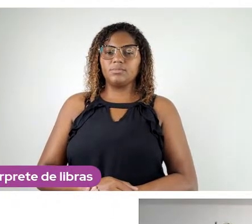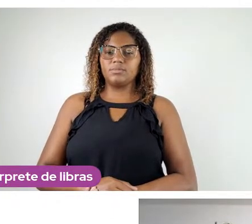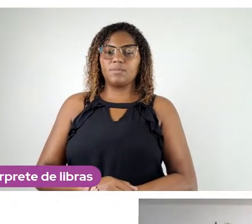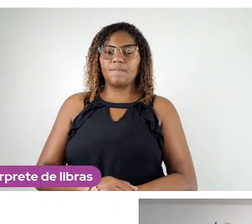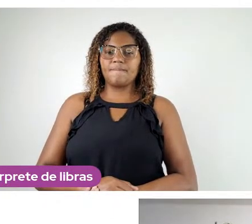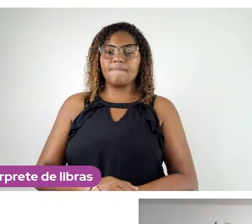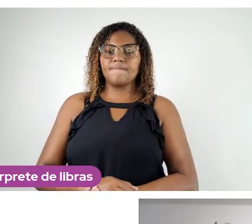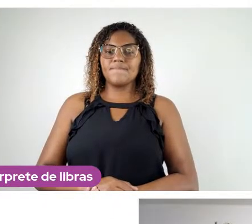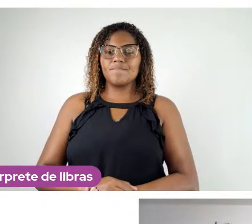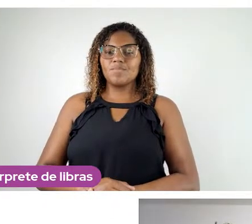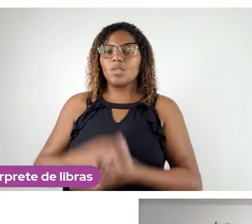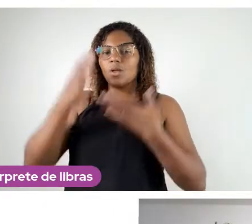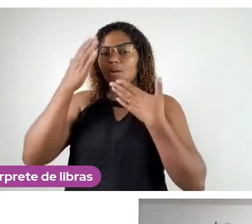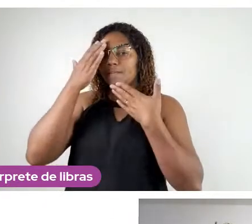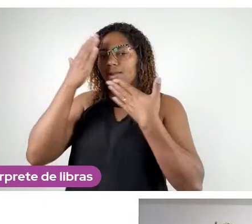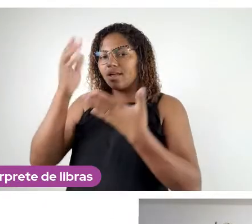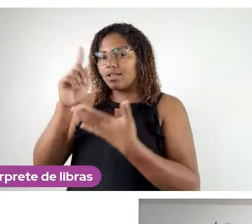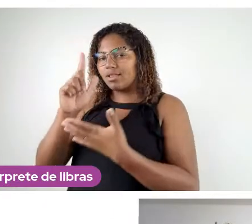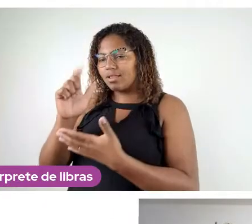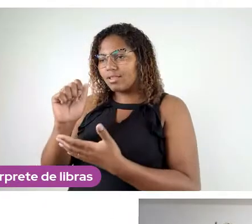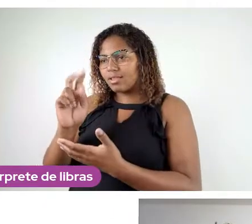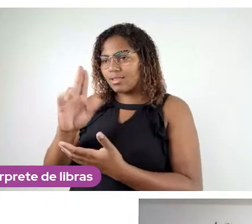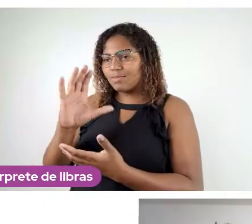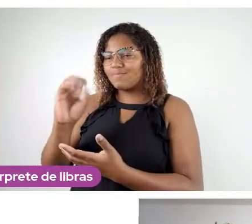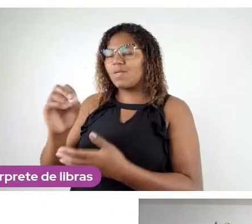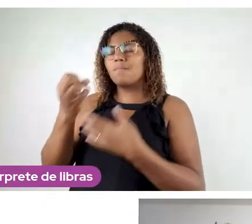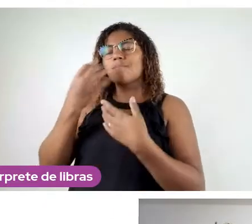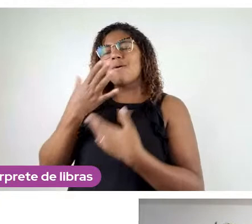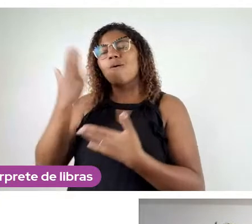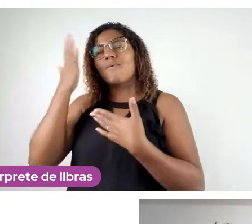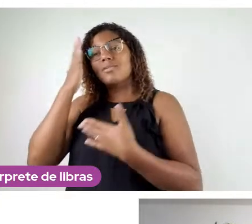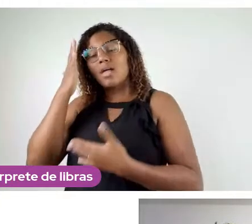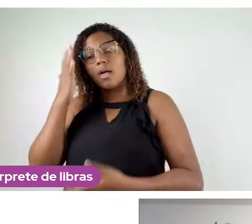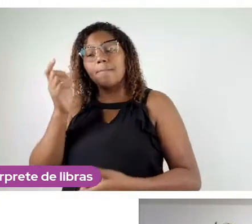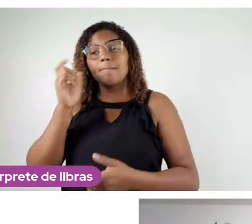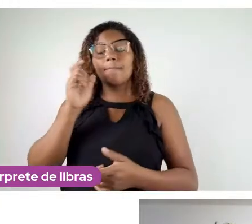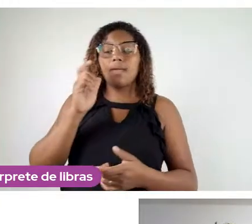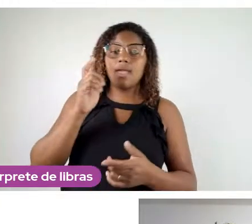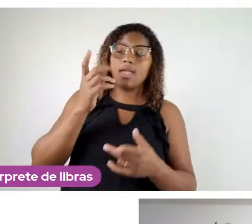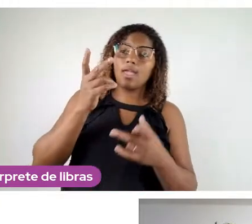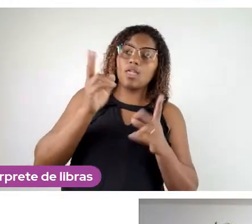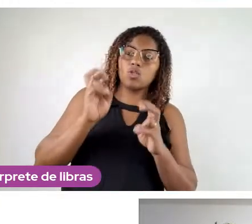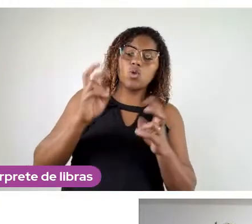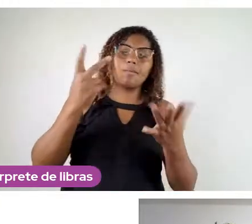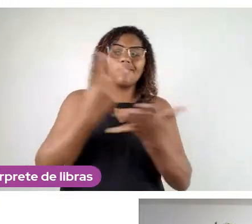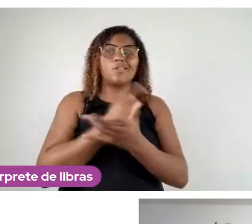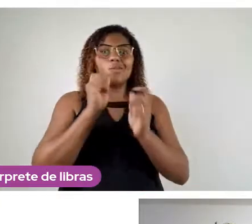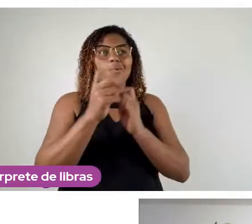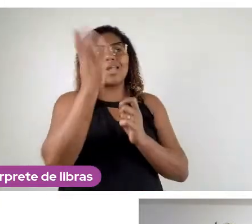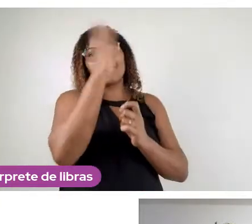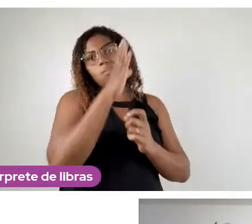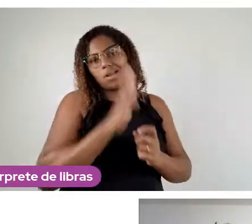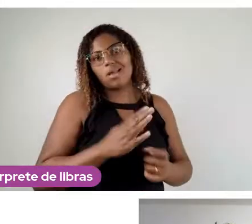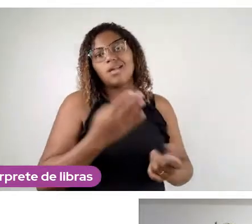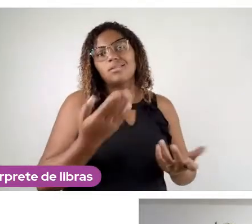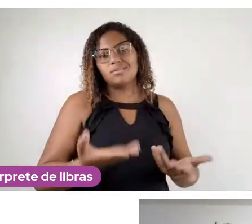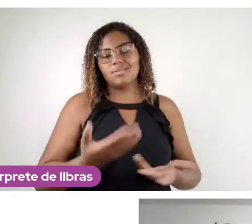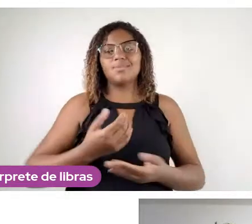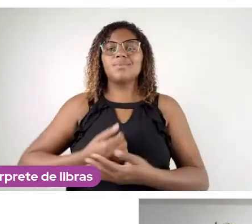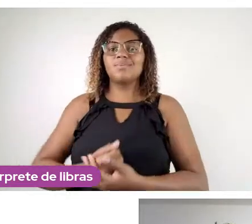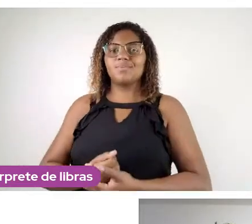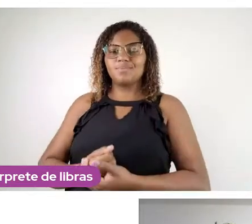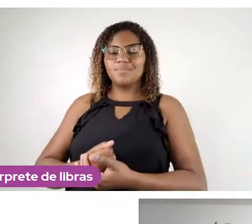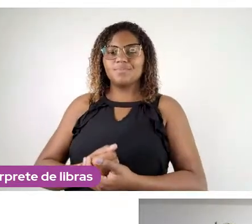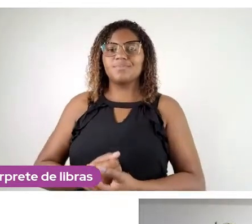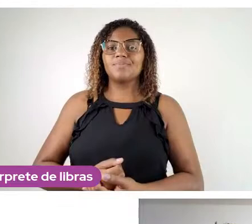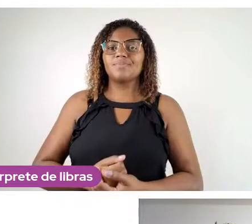Muito obrigada, Glauco. É muito bom a gente saber um pouco, né, o que está acontecendo no Brasil, como o Brasil está participando da década.